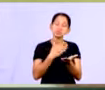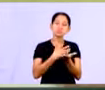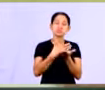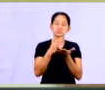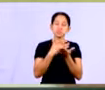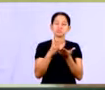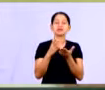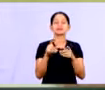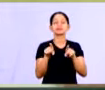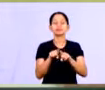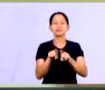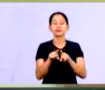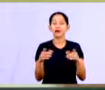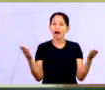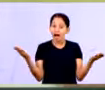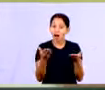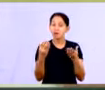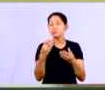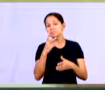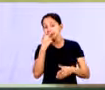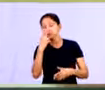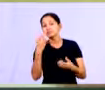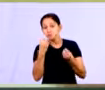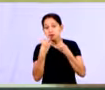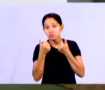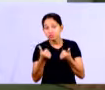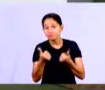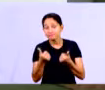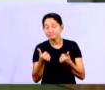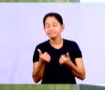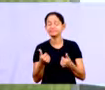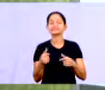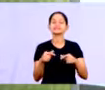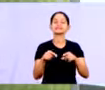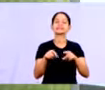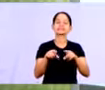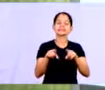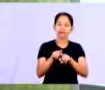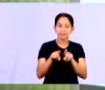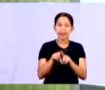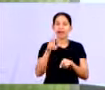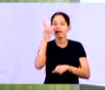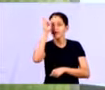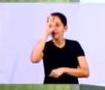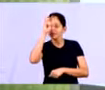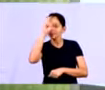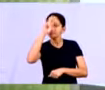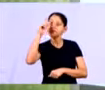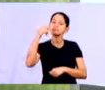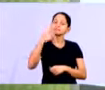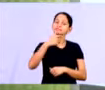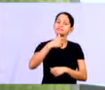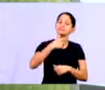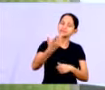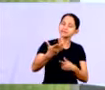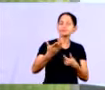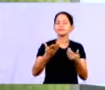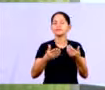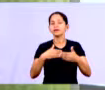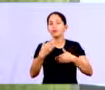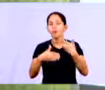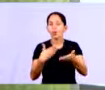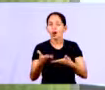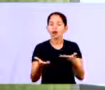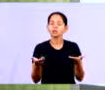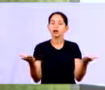ação, talvez agora seja um bom momento. E lembrando que, às vezes, dependendo do momento, quando a professora falou, às vezes um